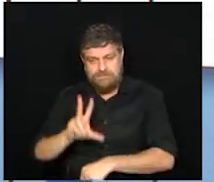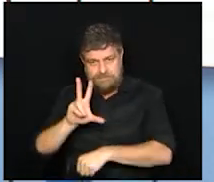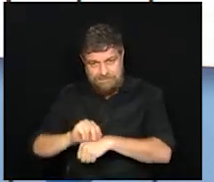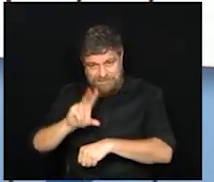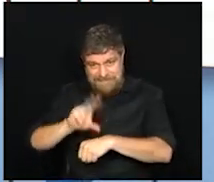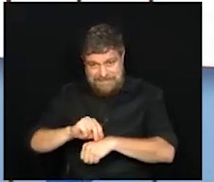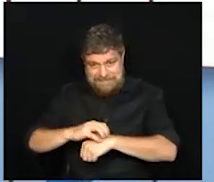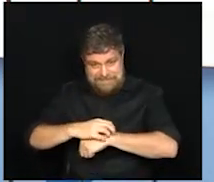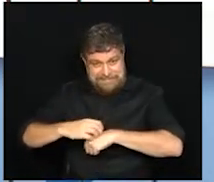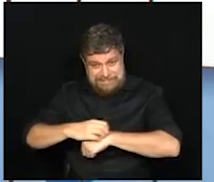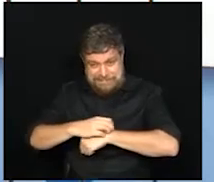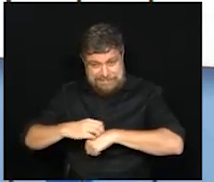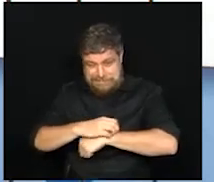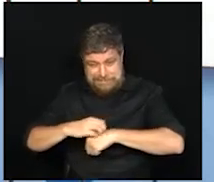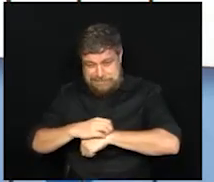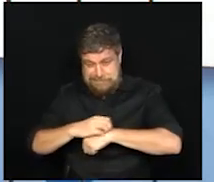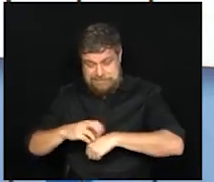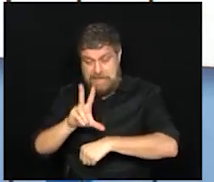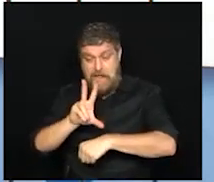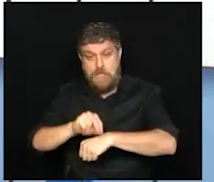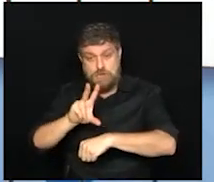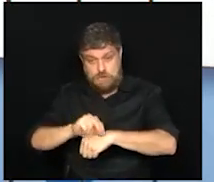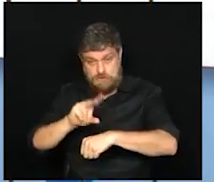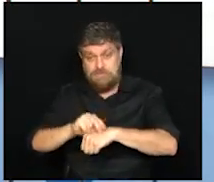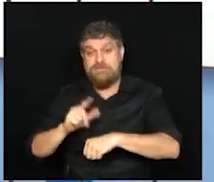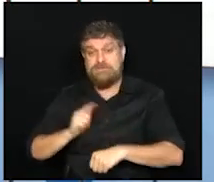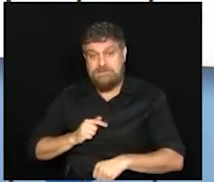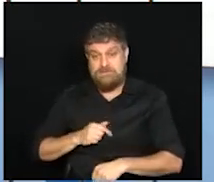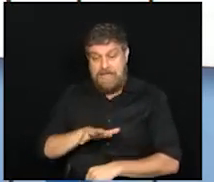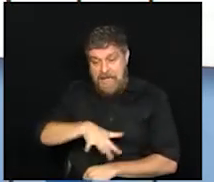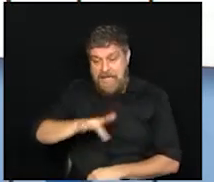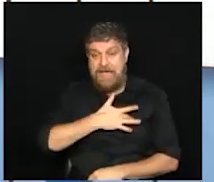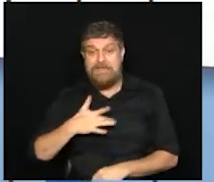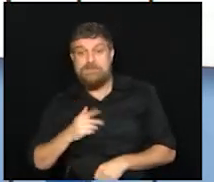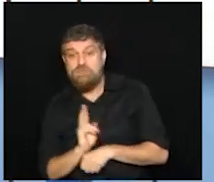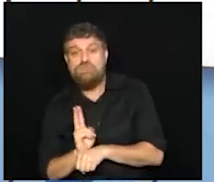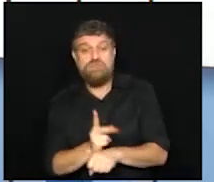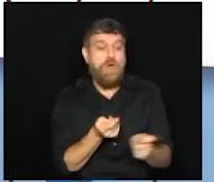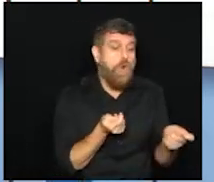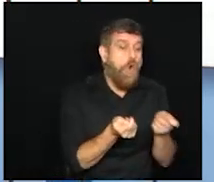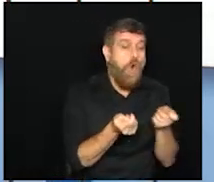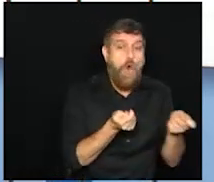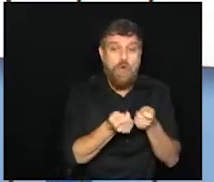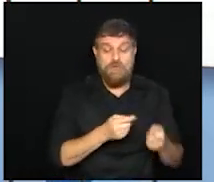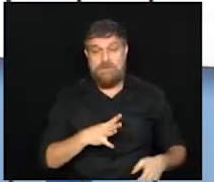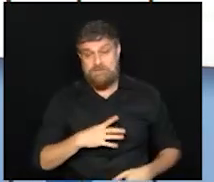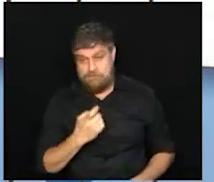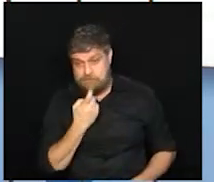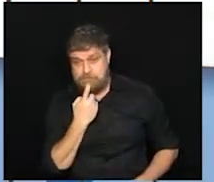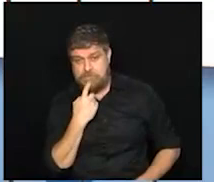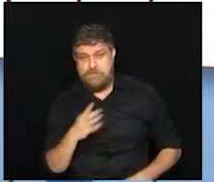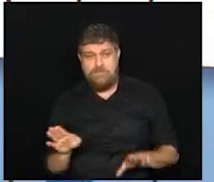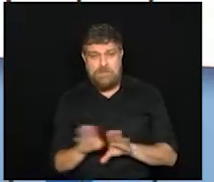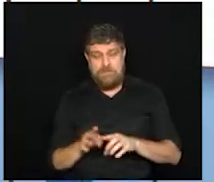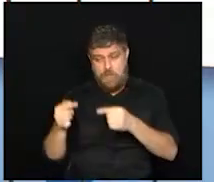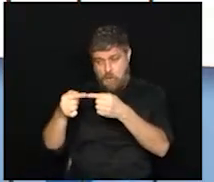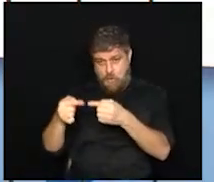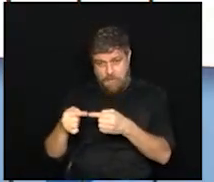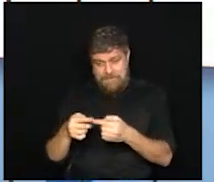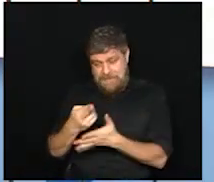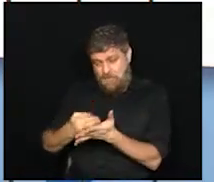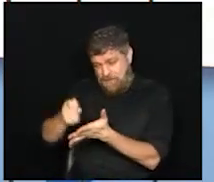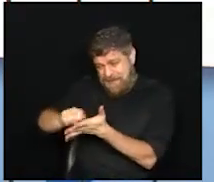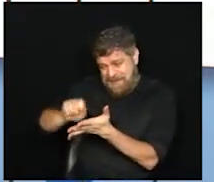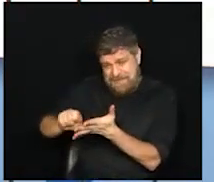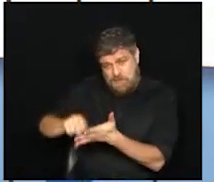que é uma outra doença que também a Vigilância em Saúde monitora aqui na cidade de Campinas. De acordo com o relatório